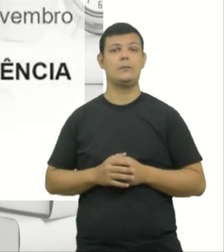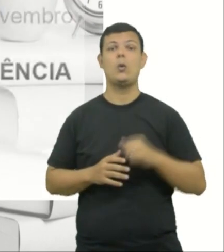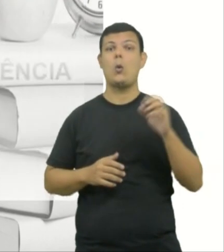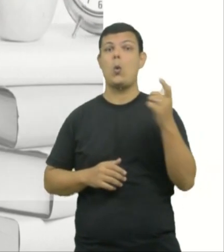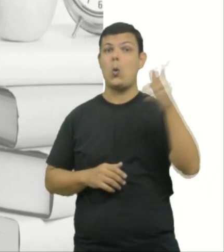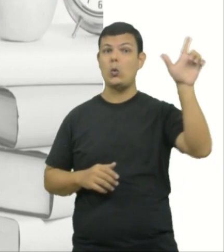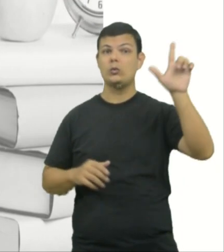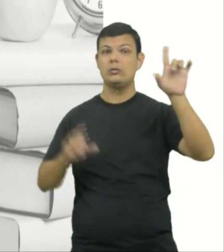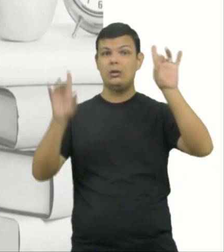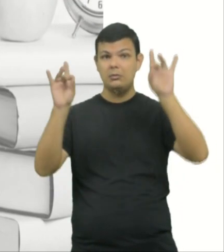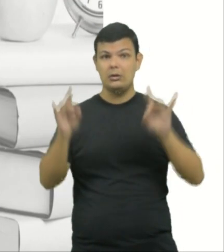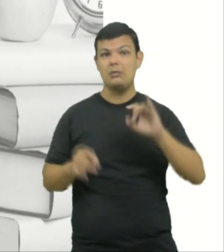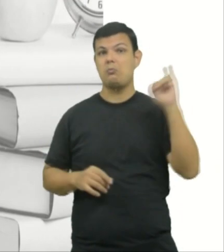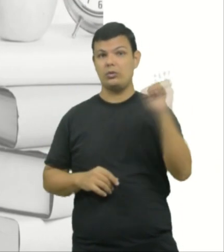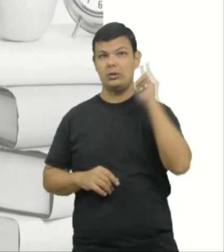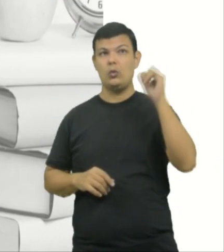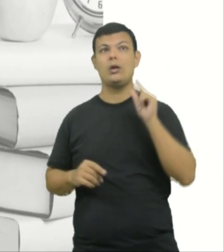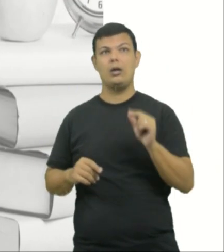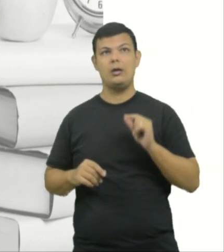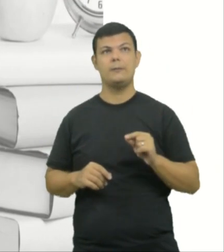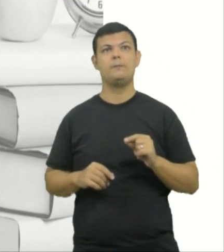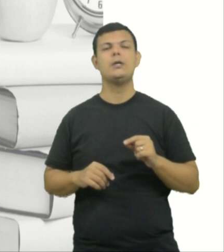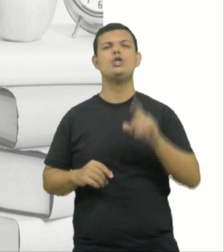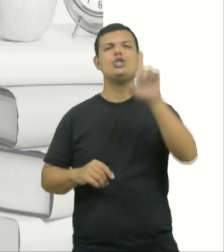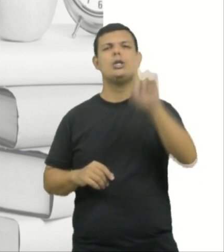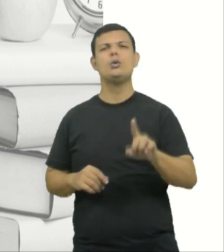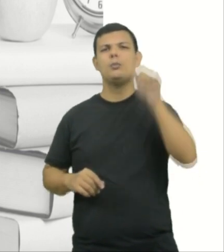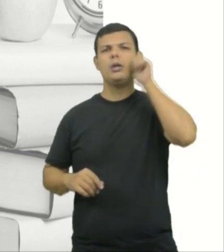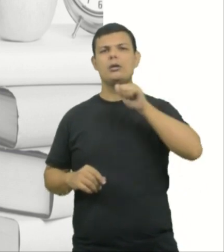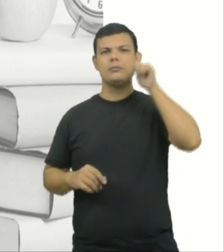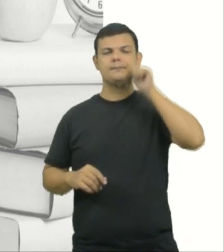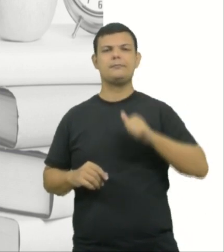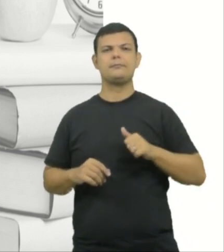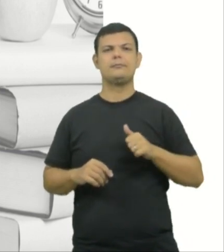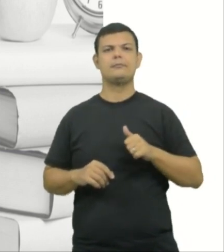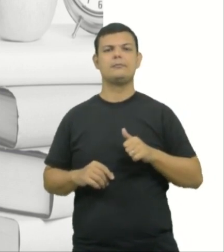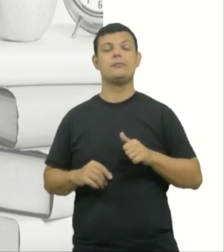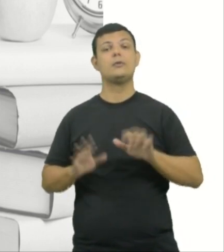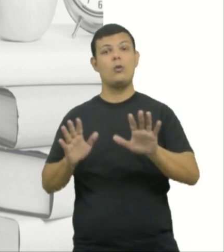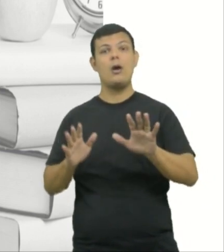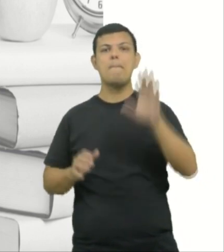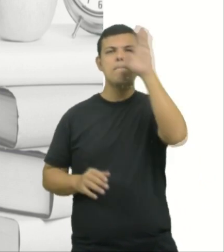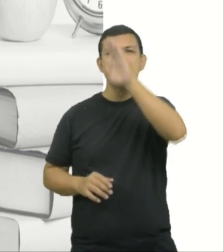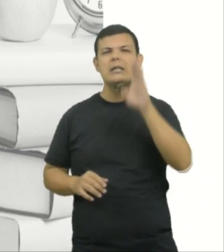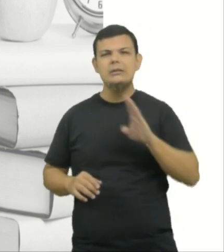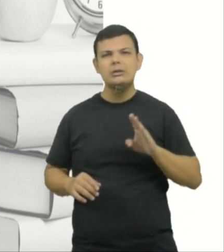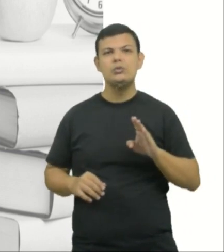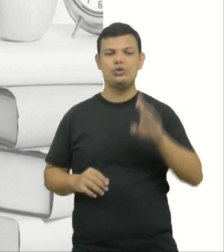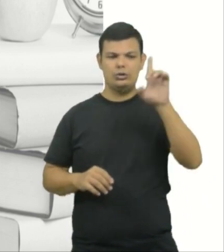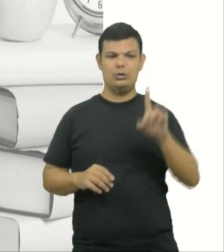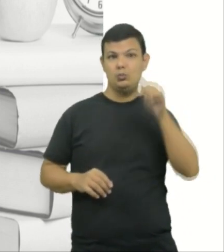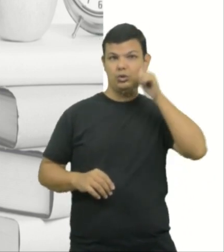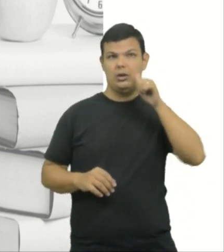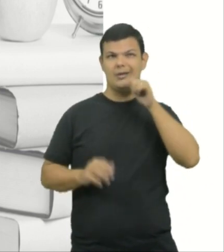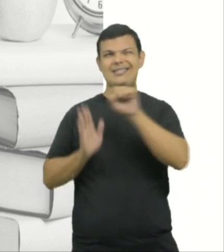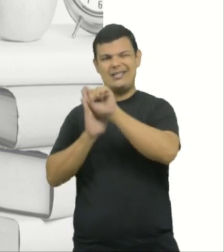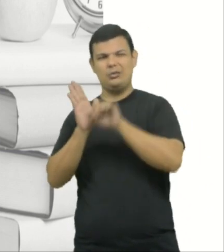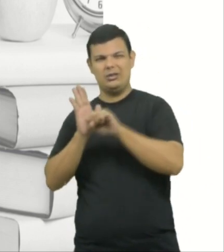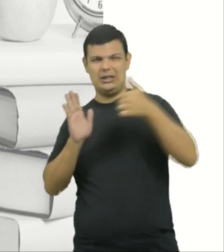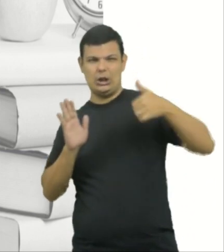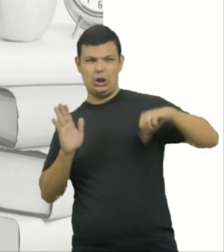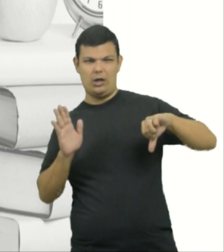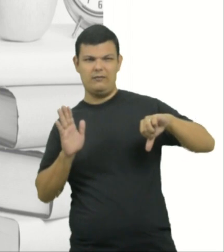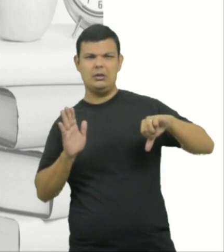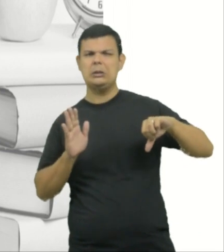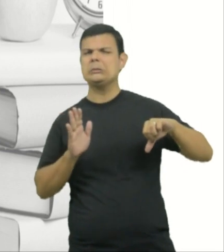vamos lá, caminhando, é o direito das mulheres, tá certo? No Brasil, o direito das mulheres, no século XIX,